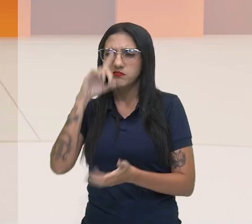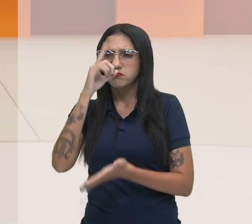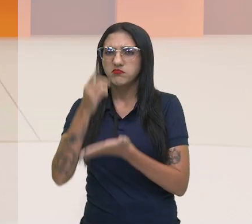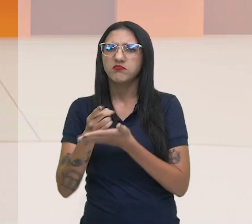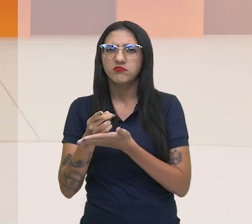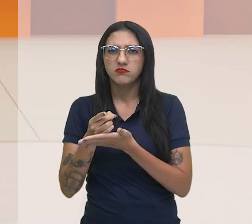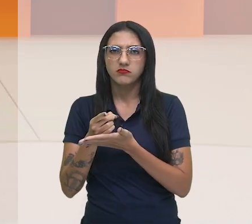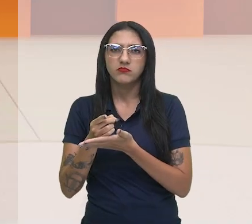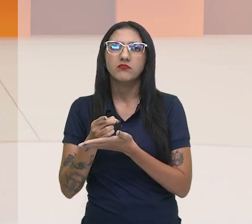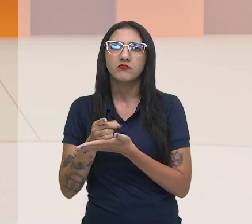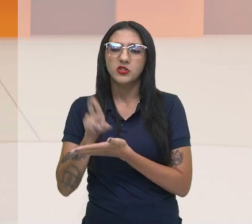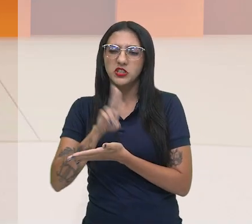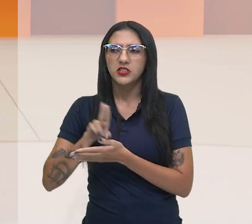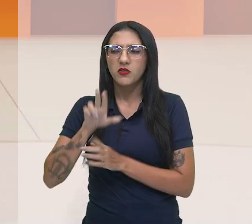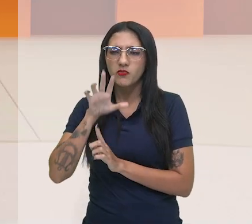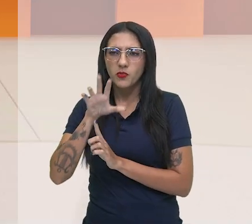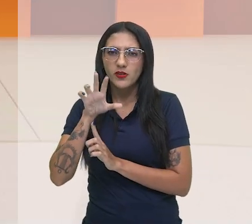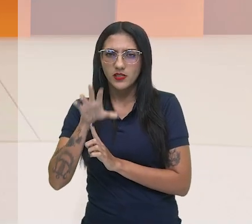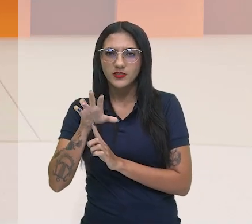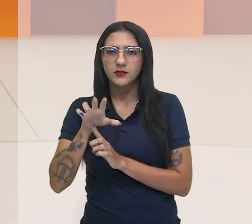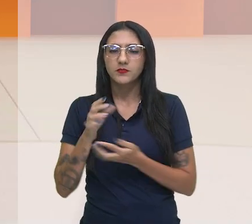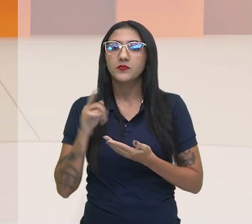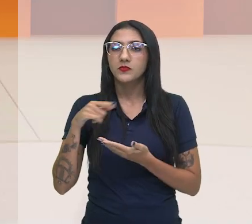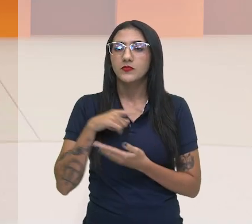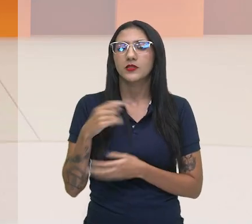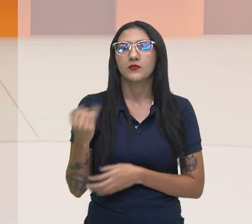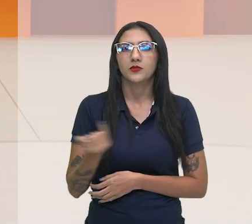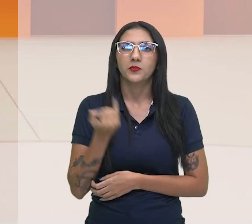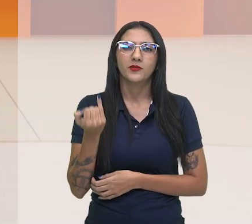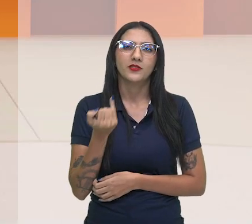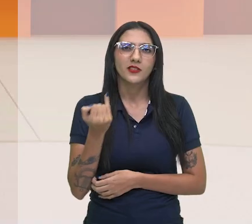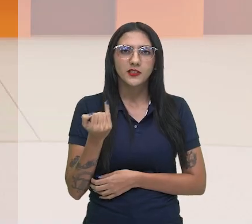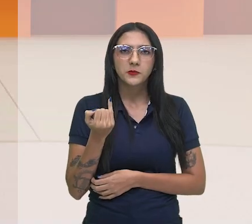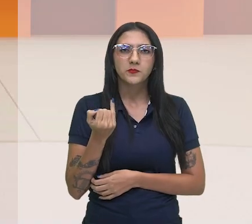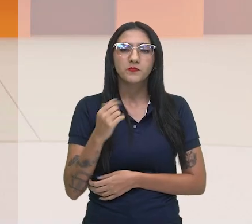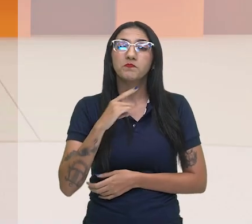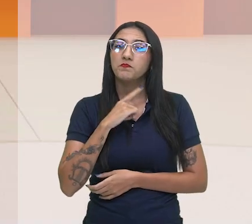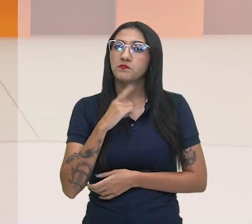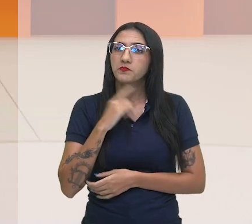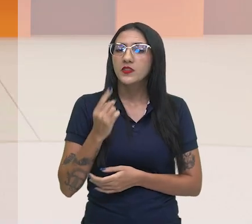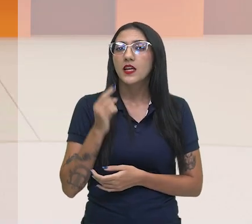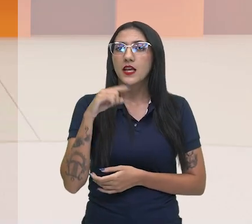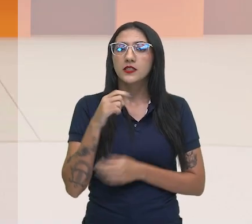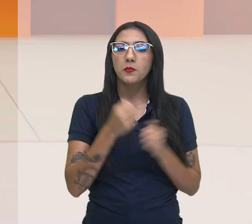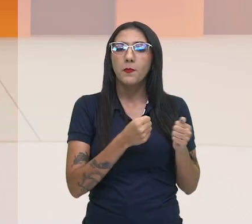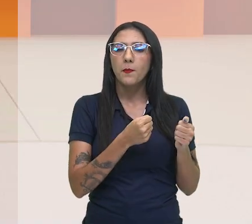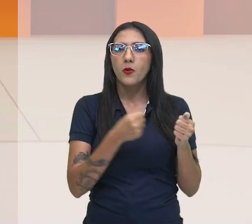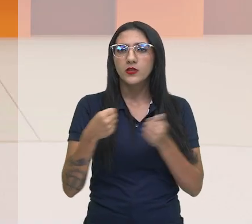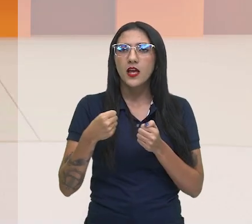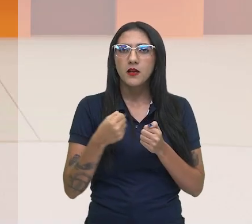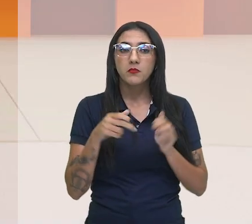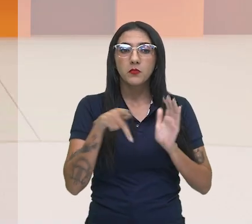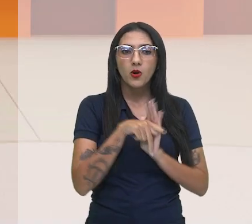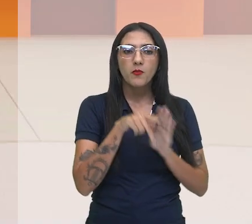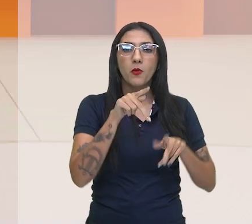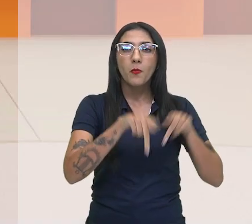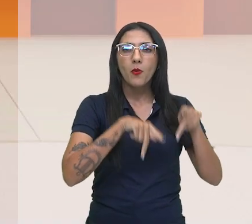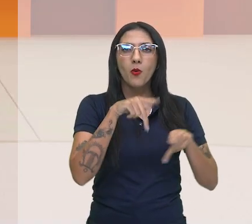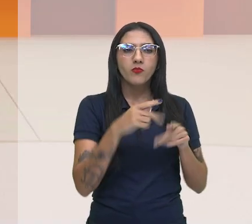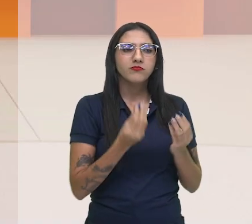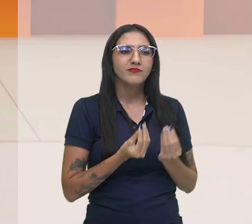força. Tá? Isso é muito importante. Tá? Existe aquele poder que o povo